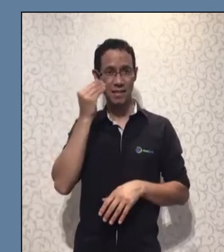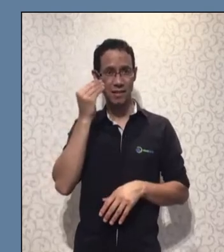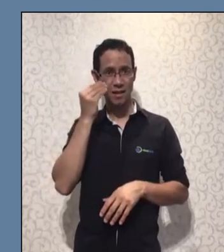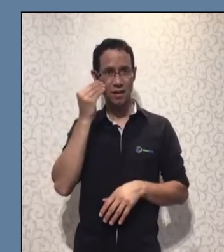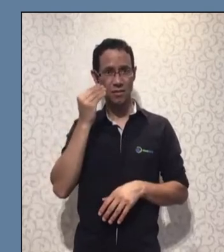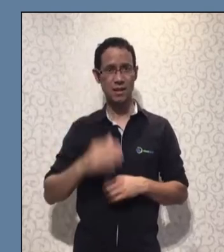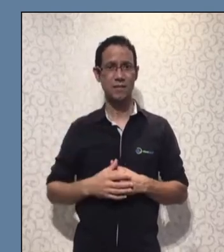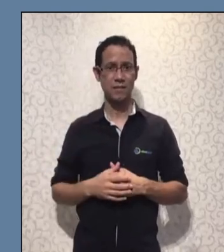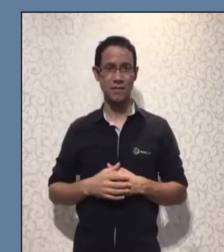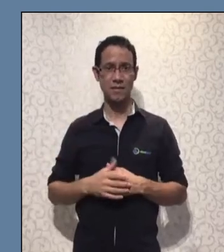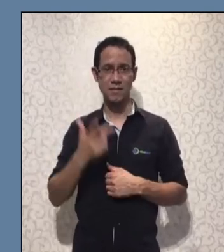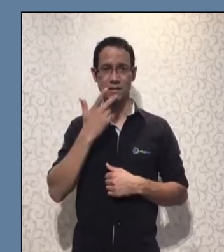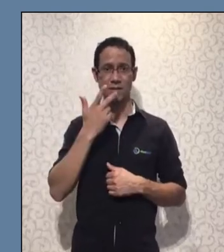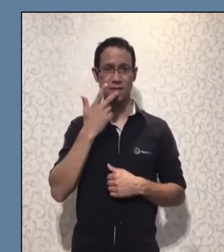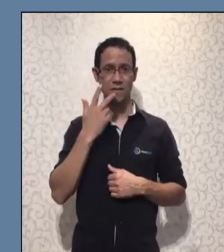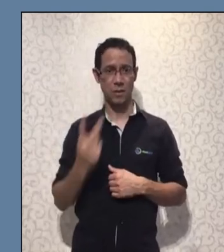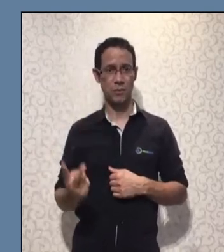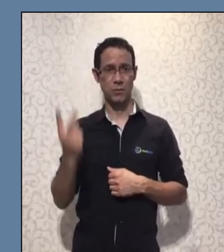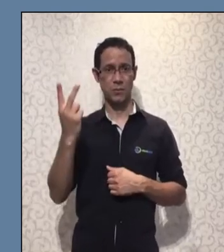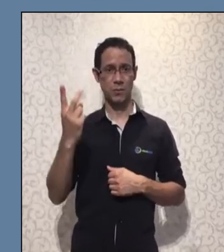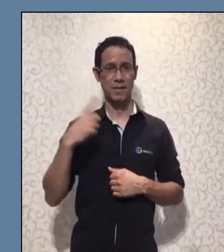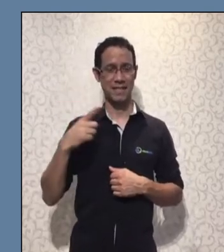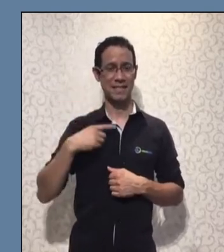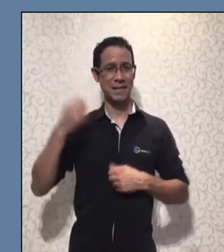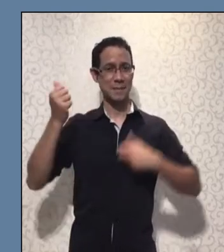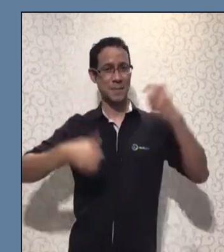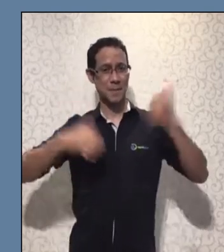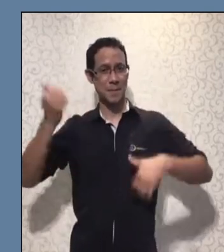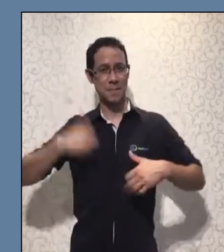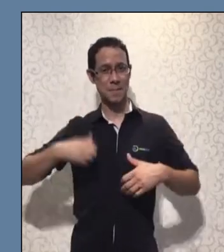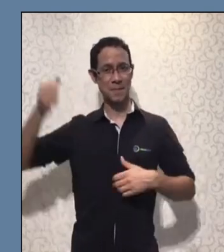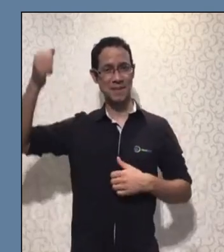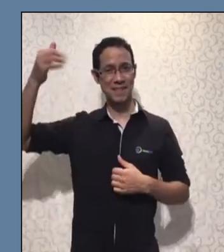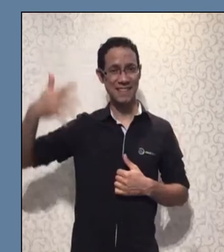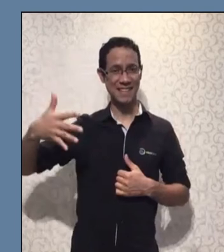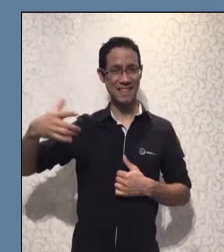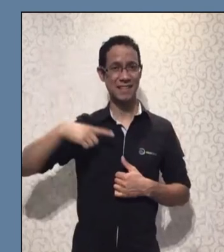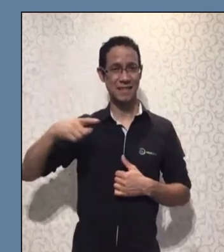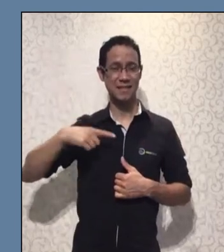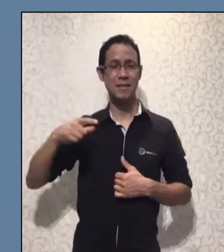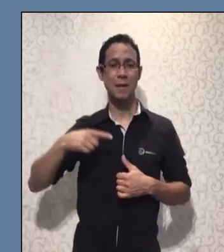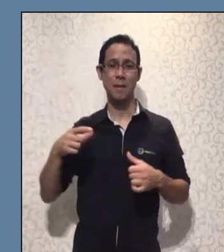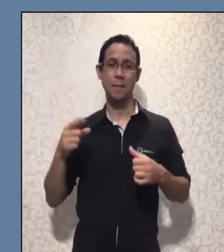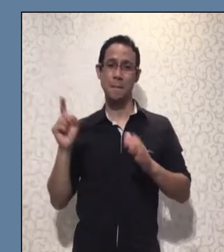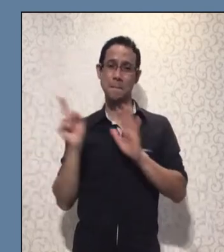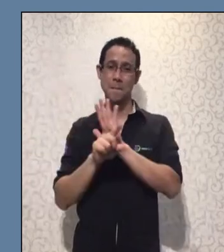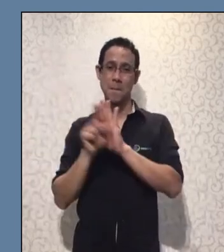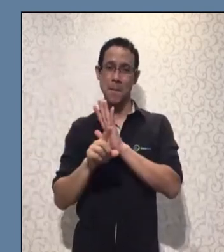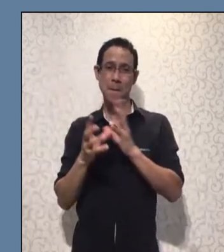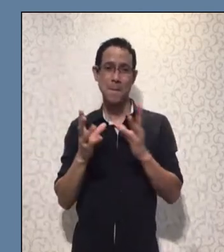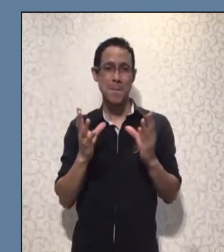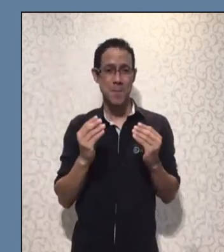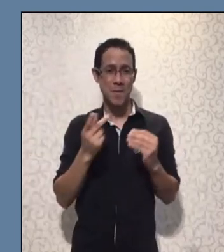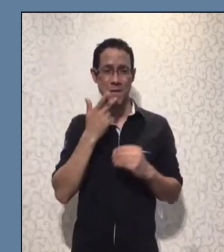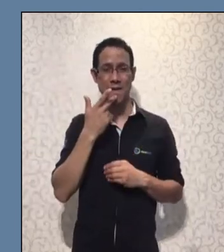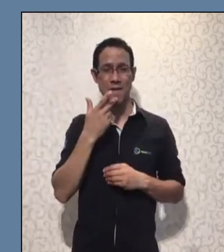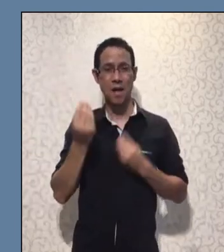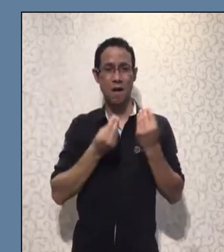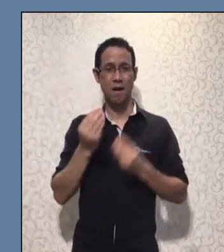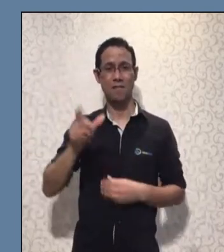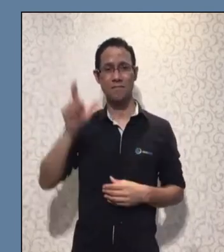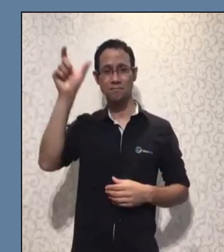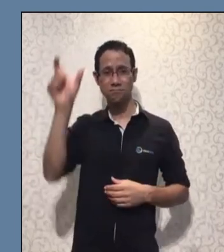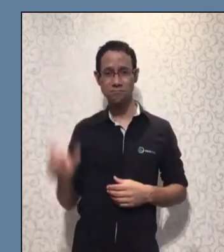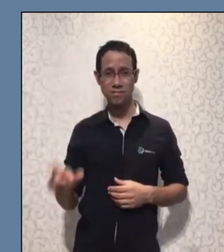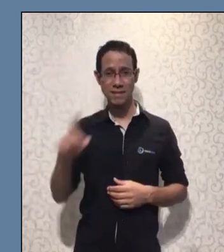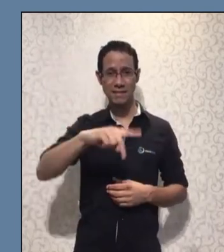que estão soando aqui nos bastidores. Uma é um conjunto muito grande de perguntas falando sobre esse papel dos educadores